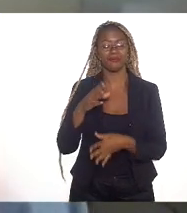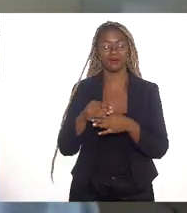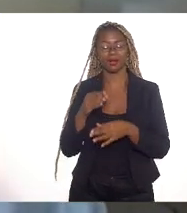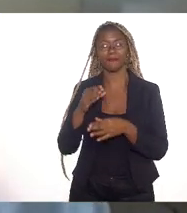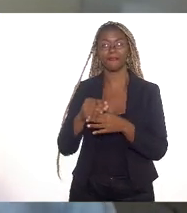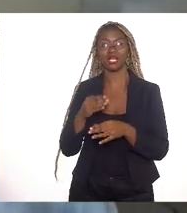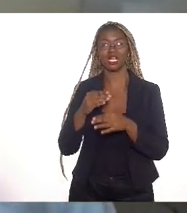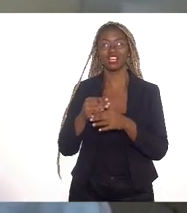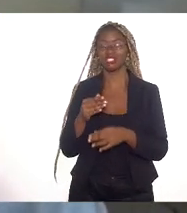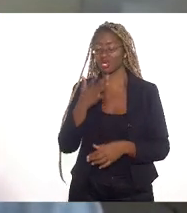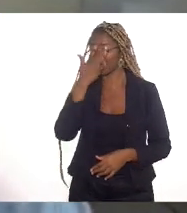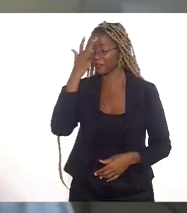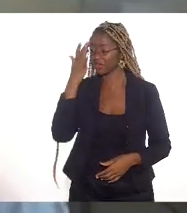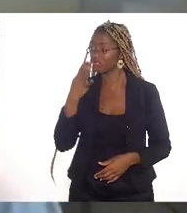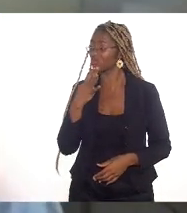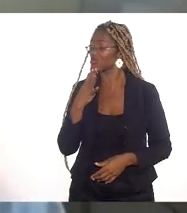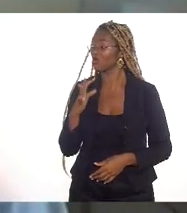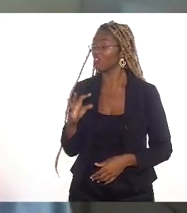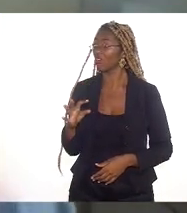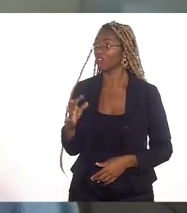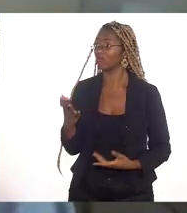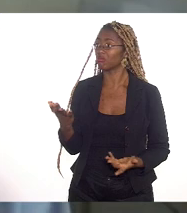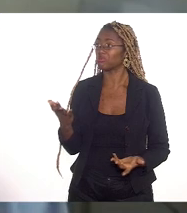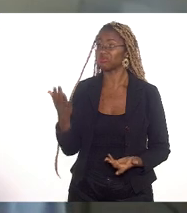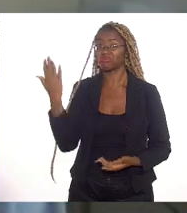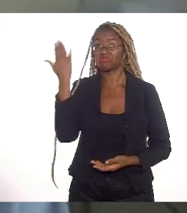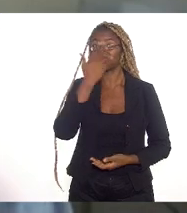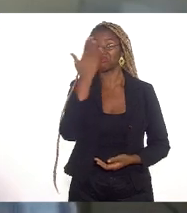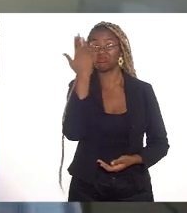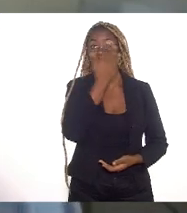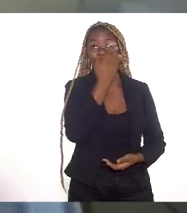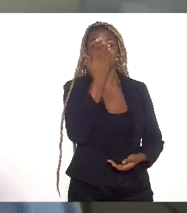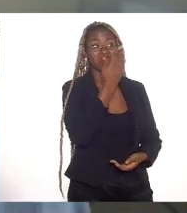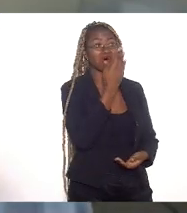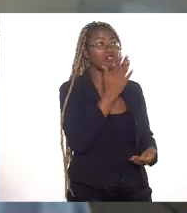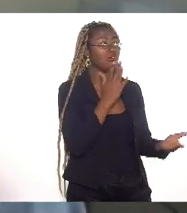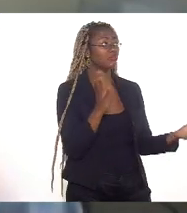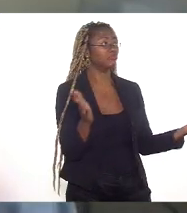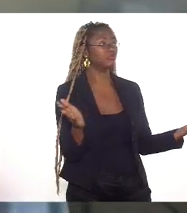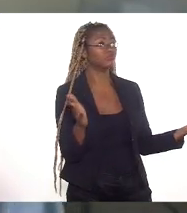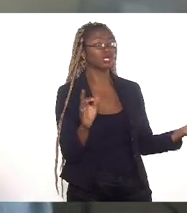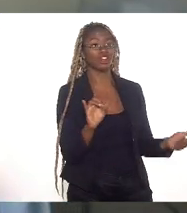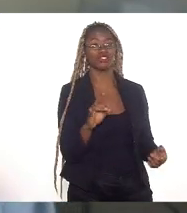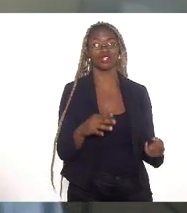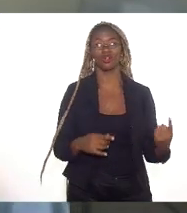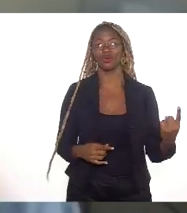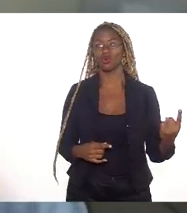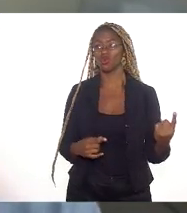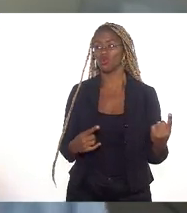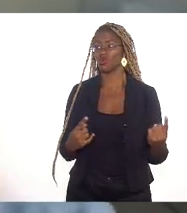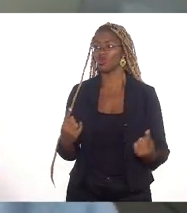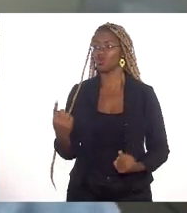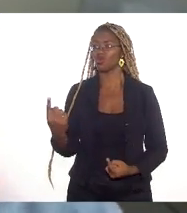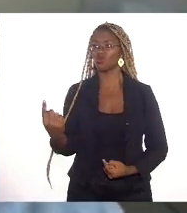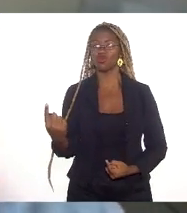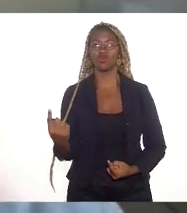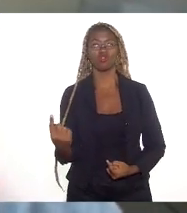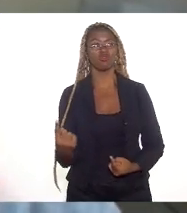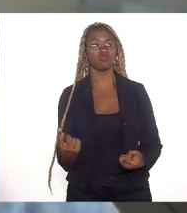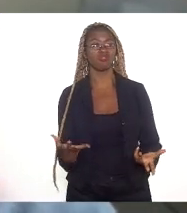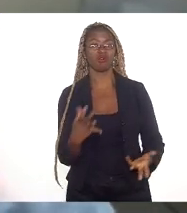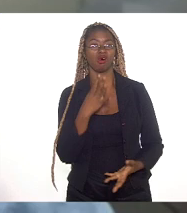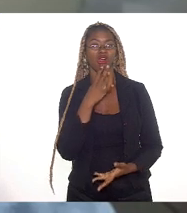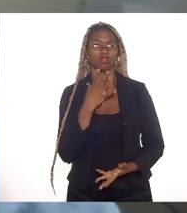ninguém conhece, ninguém vê. É colocada para um ou para outro a sorrelfa, né?